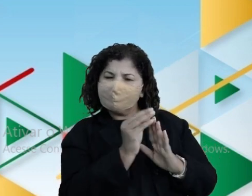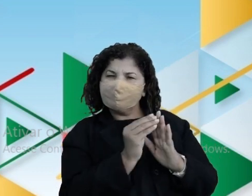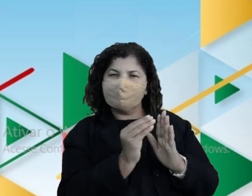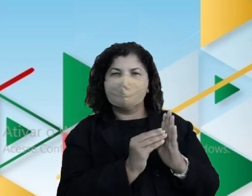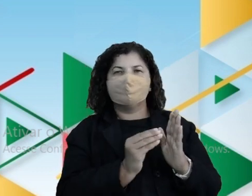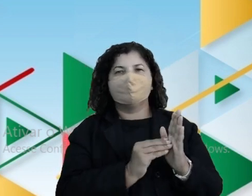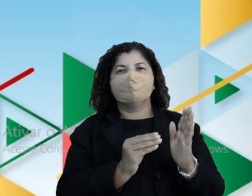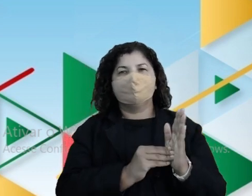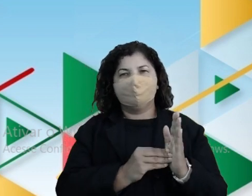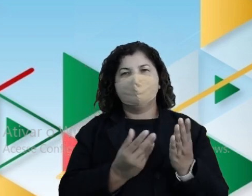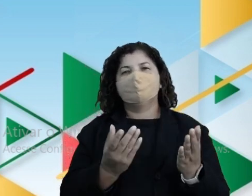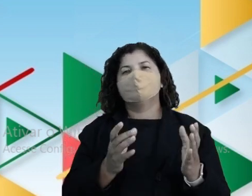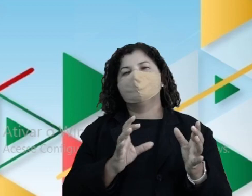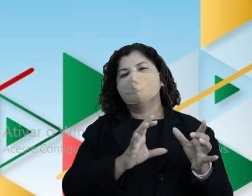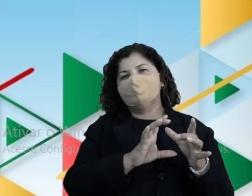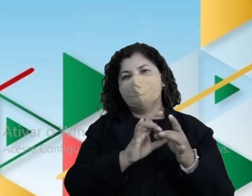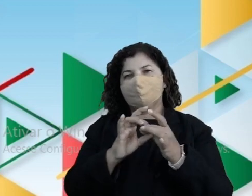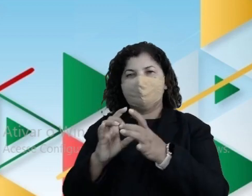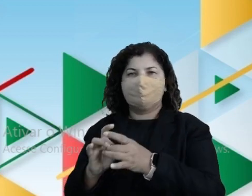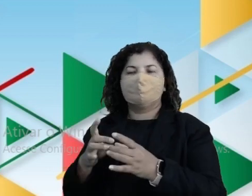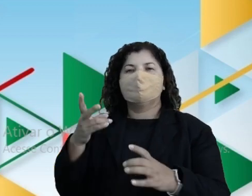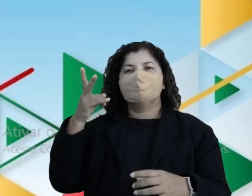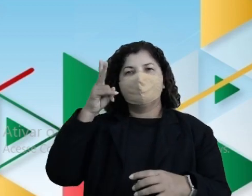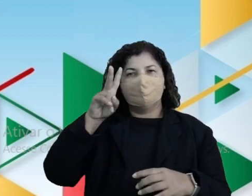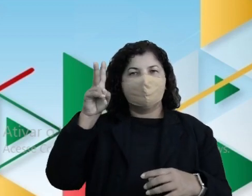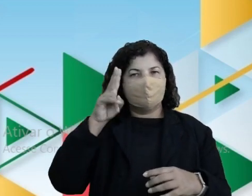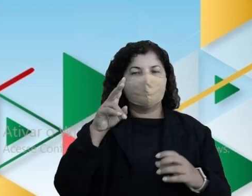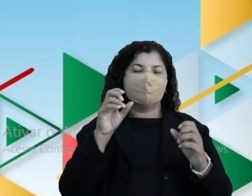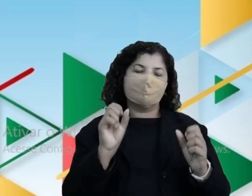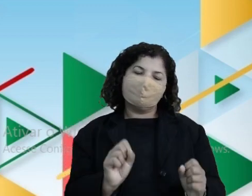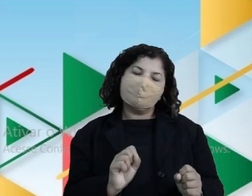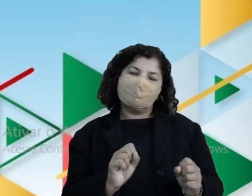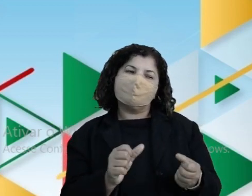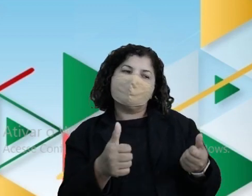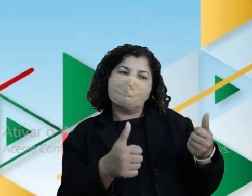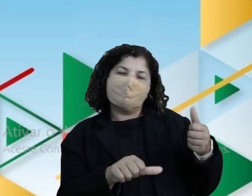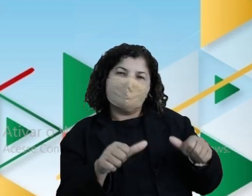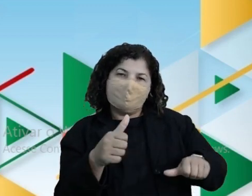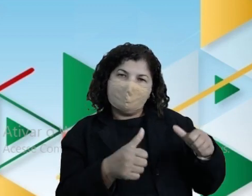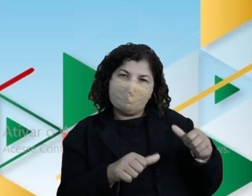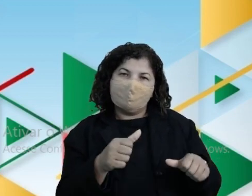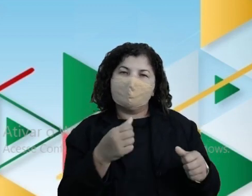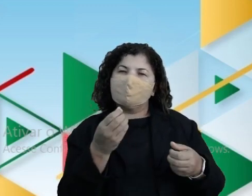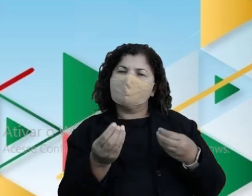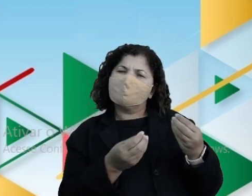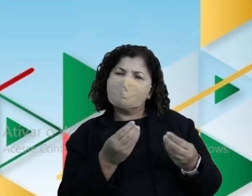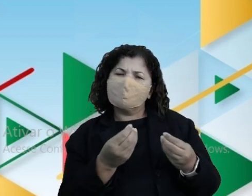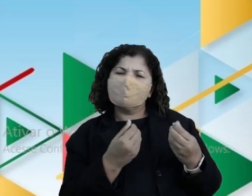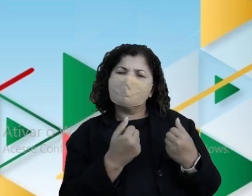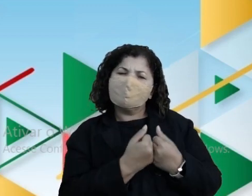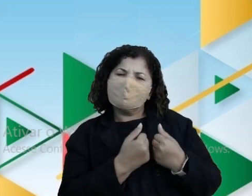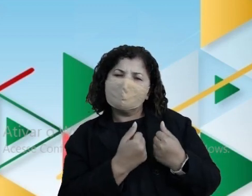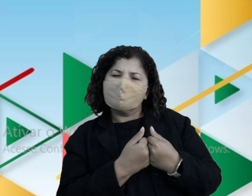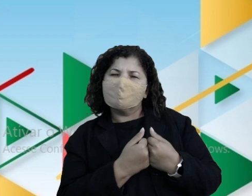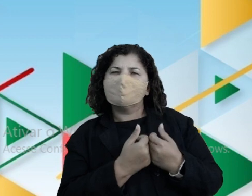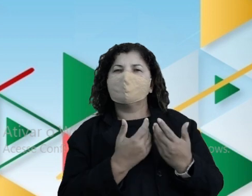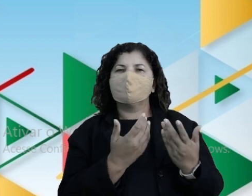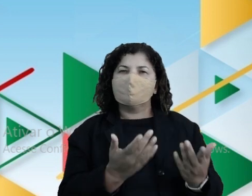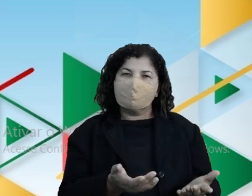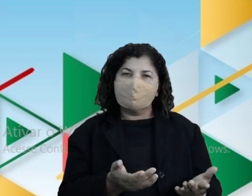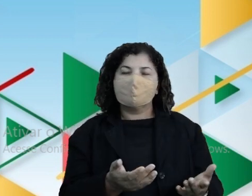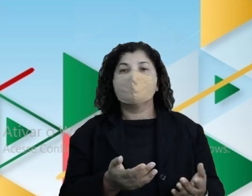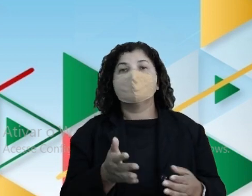um contexto histórico, né? Pode ser analisado e problematizado. Então, um filme